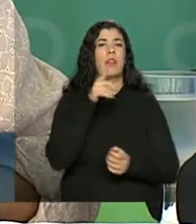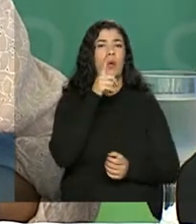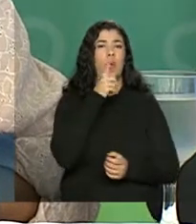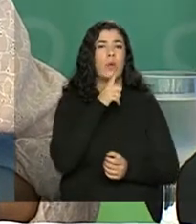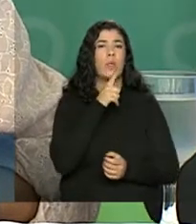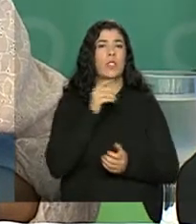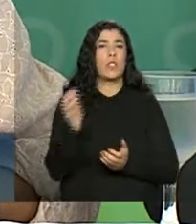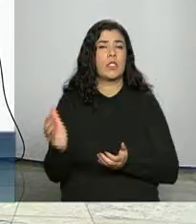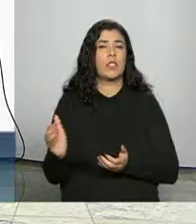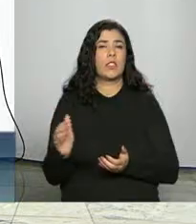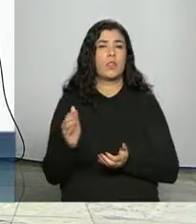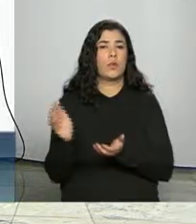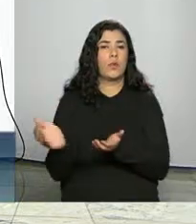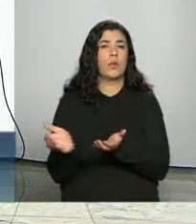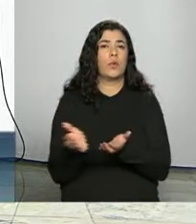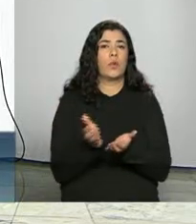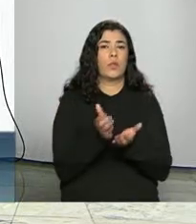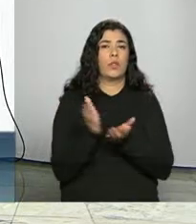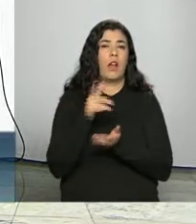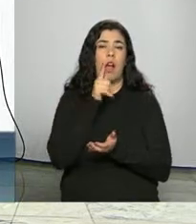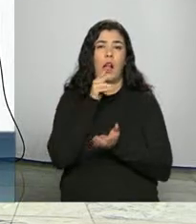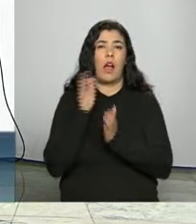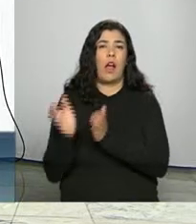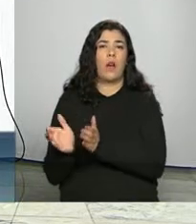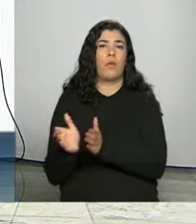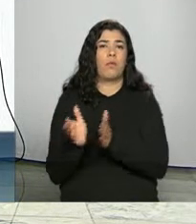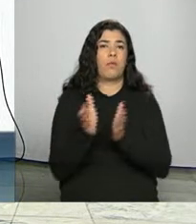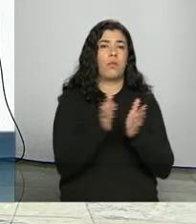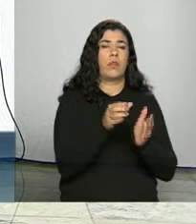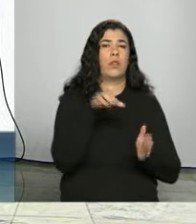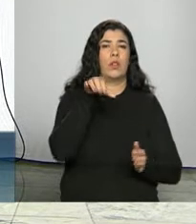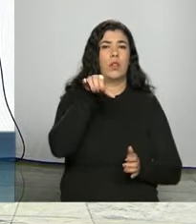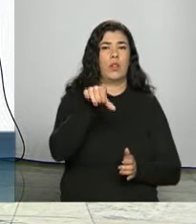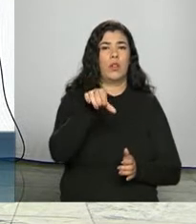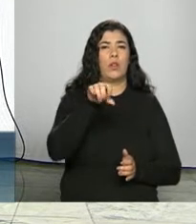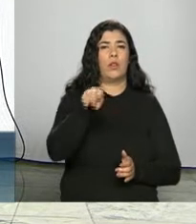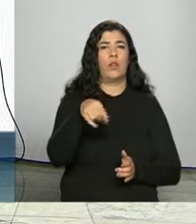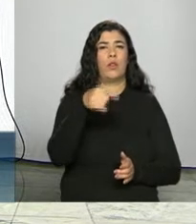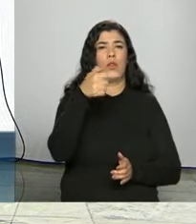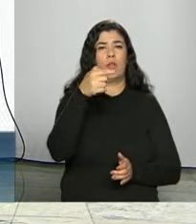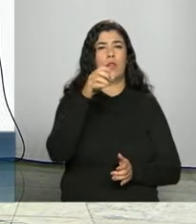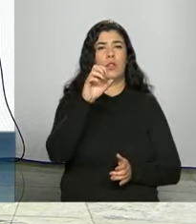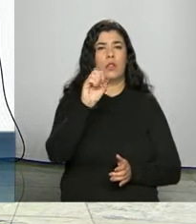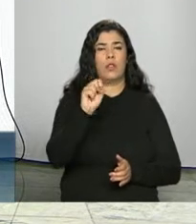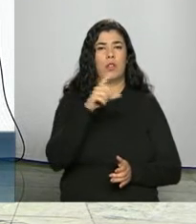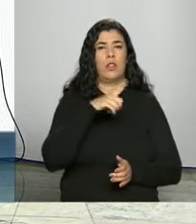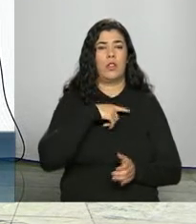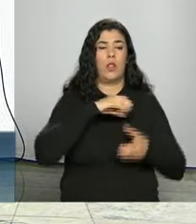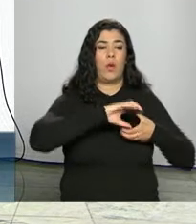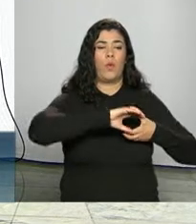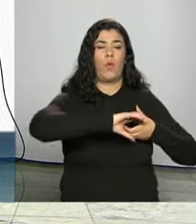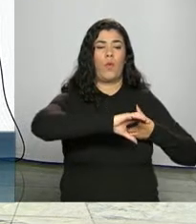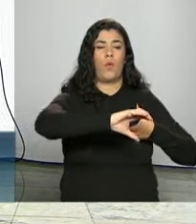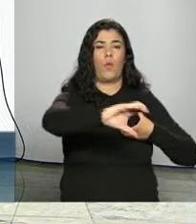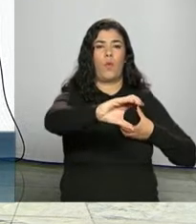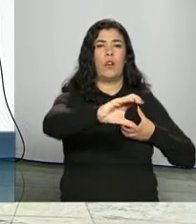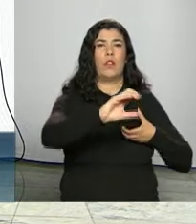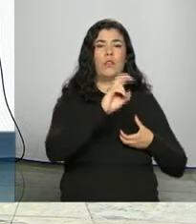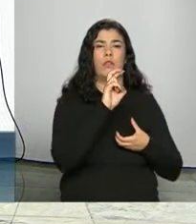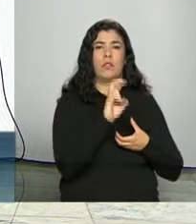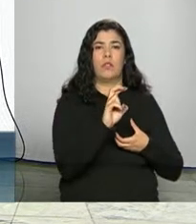10 retirando em São Paulo 9/78 no túnel 59